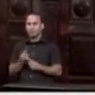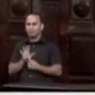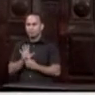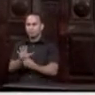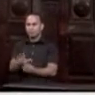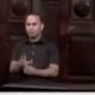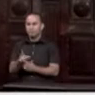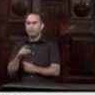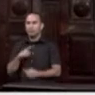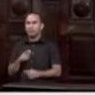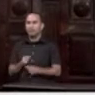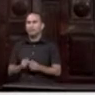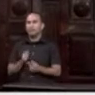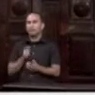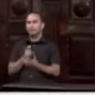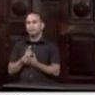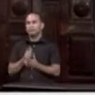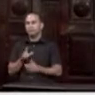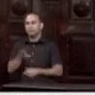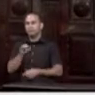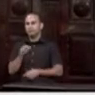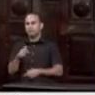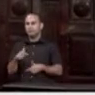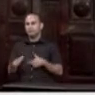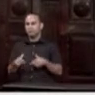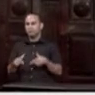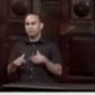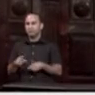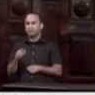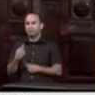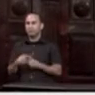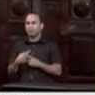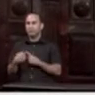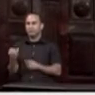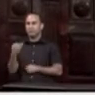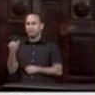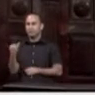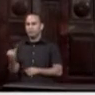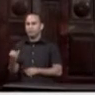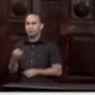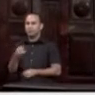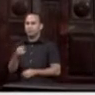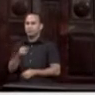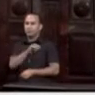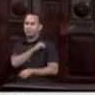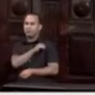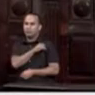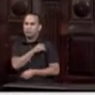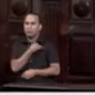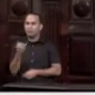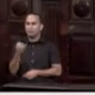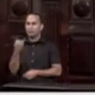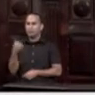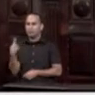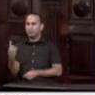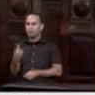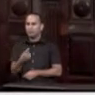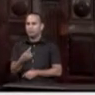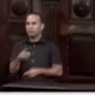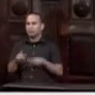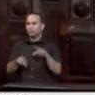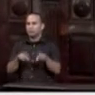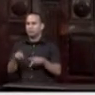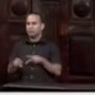chamamento para a contratação dessa modelagem. Isso interessa ao Rio de Janeiro, interessa à nossa população. Senhora Presidente,